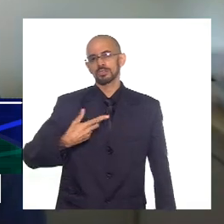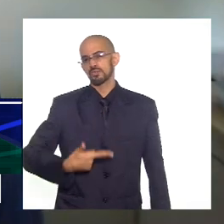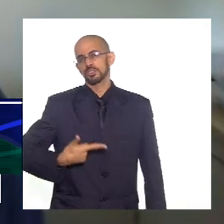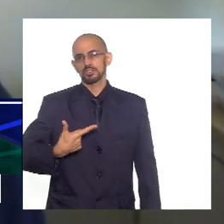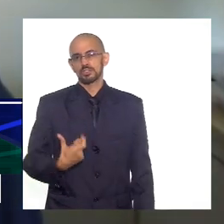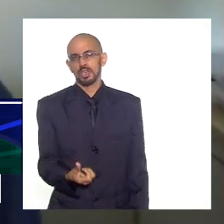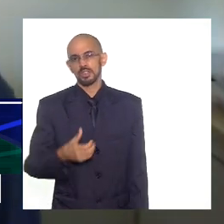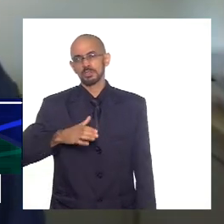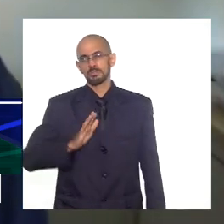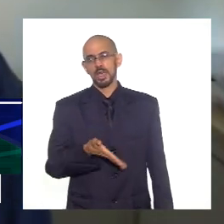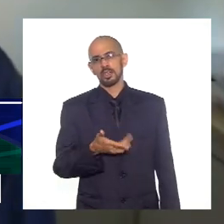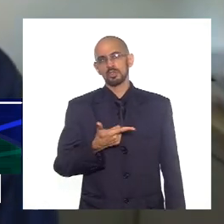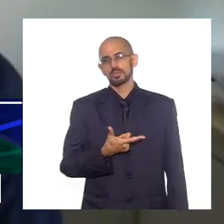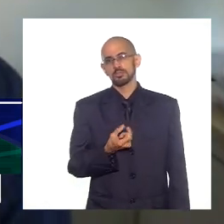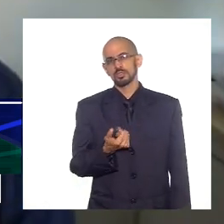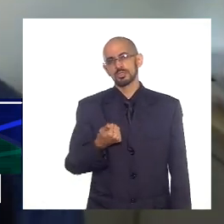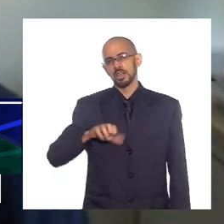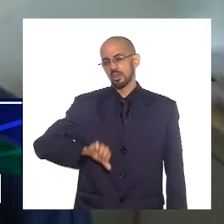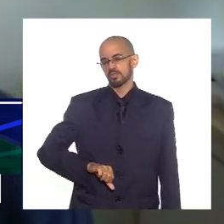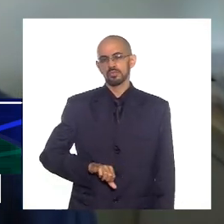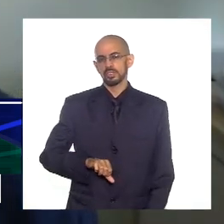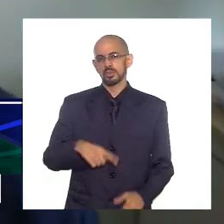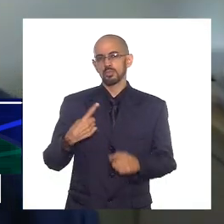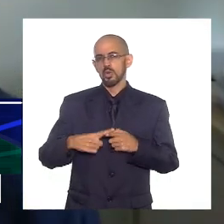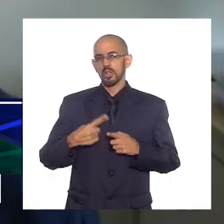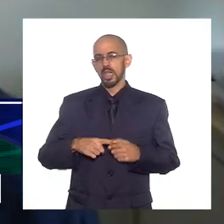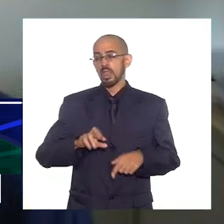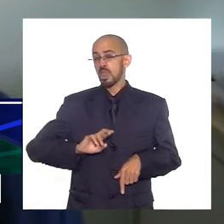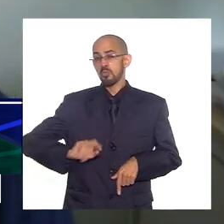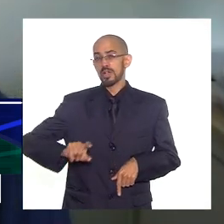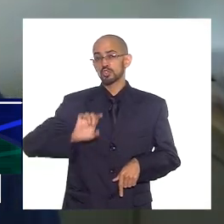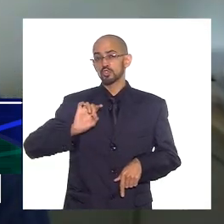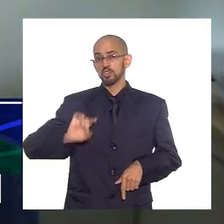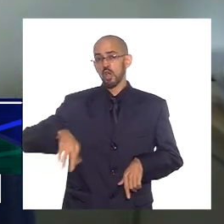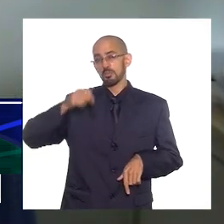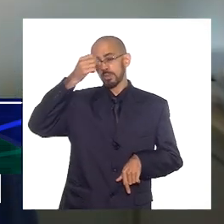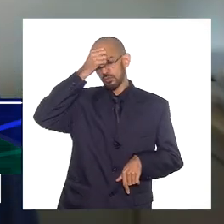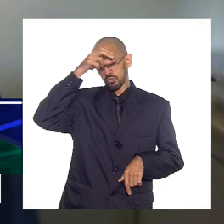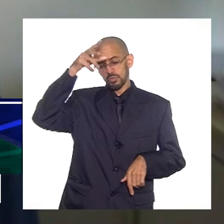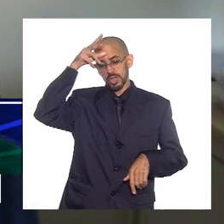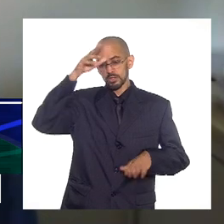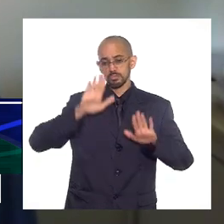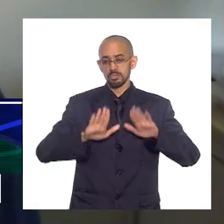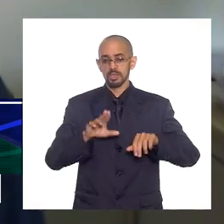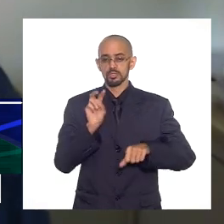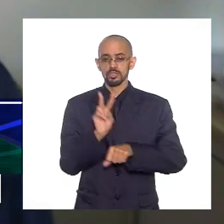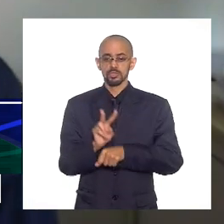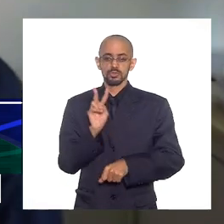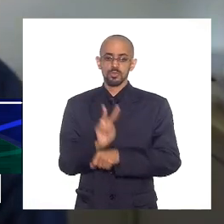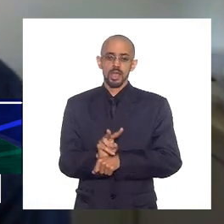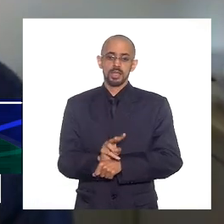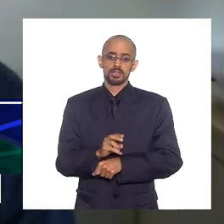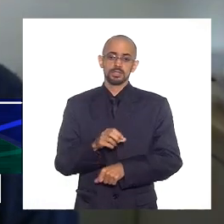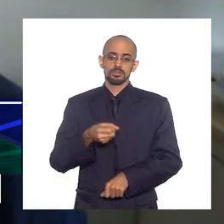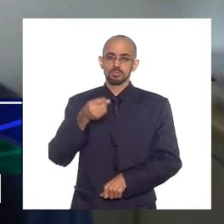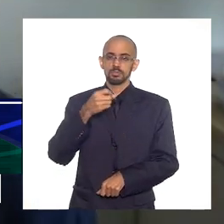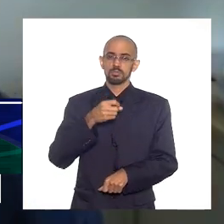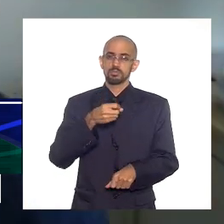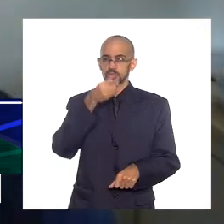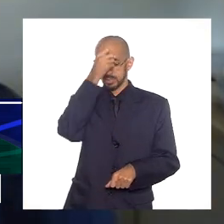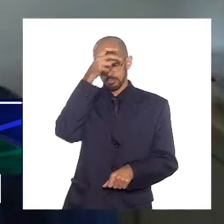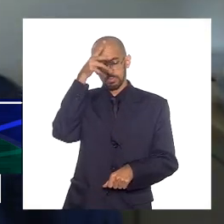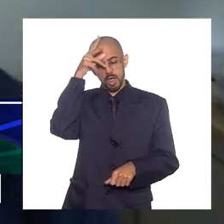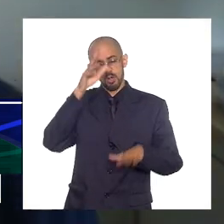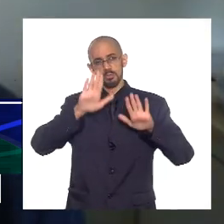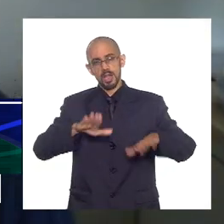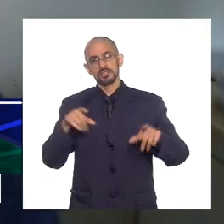8.426 de 19, porque não só prefeitos com as suas guardas municipais, mas também a famosa